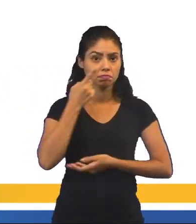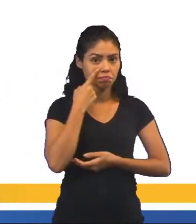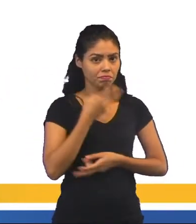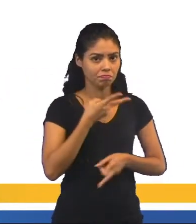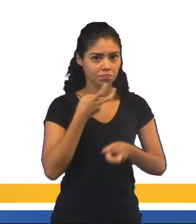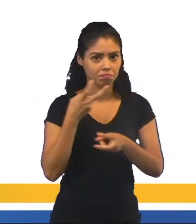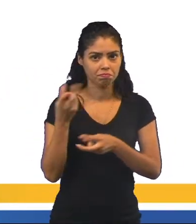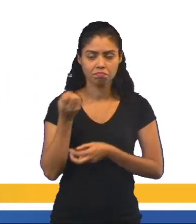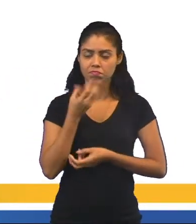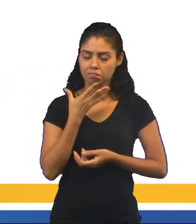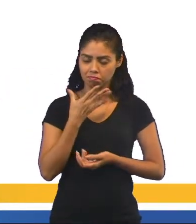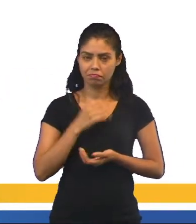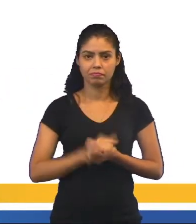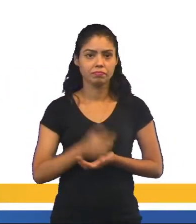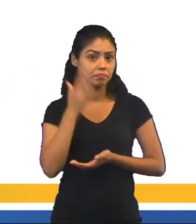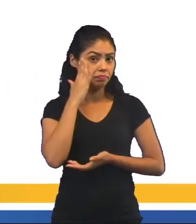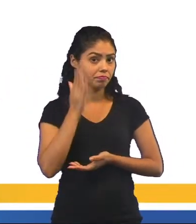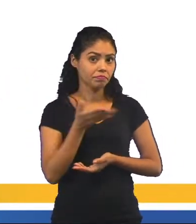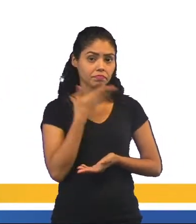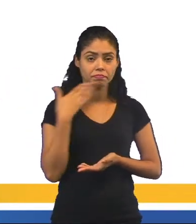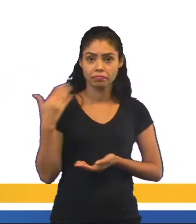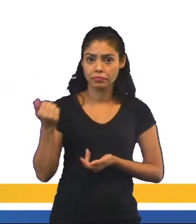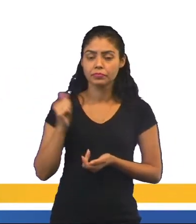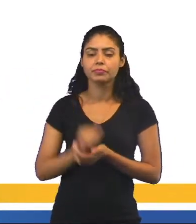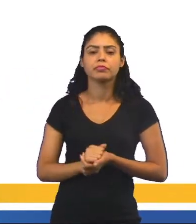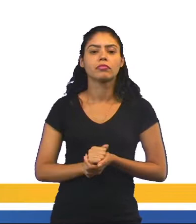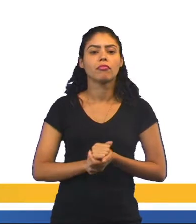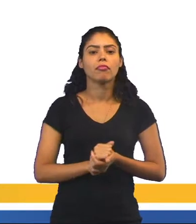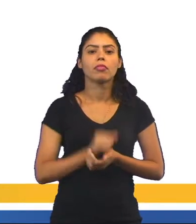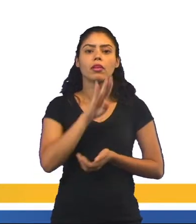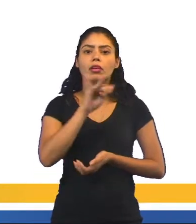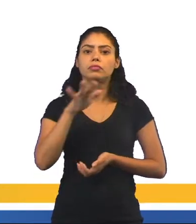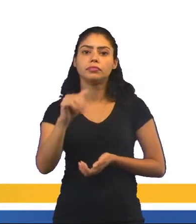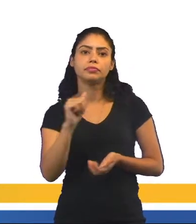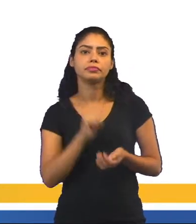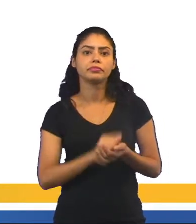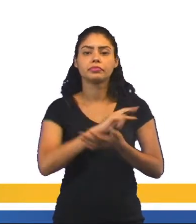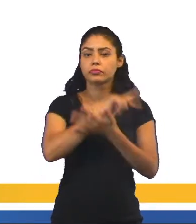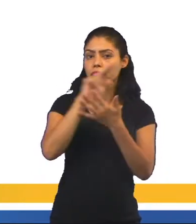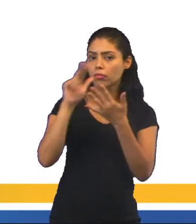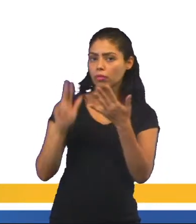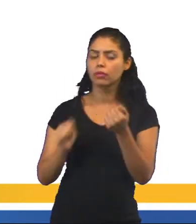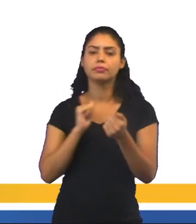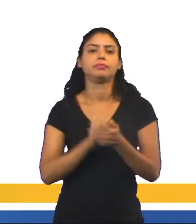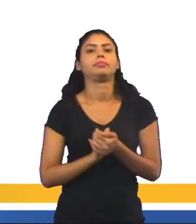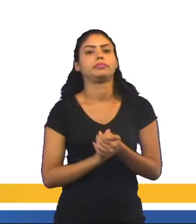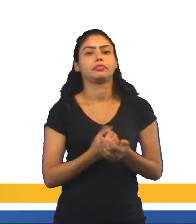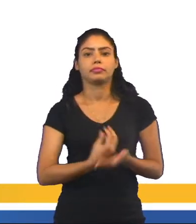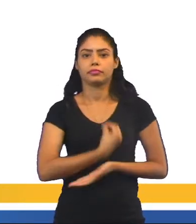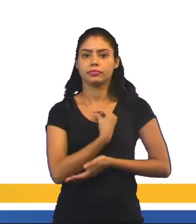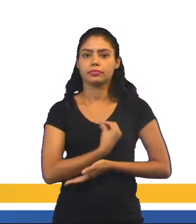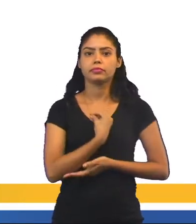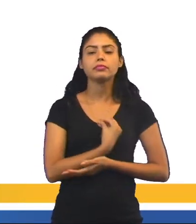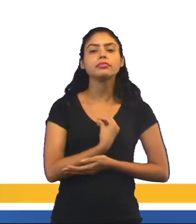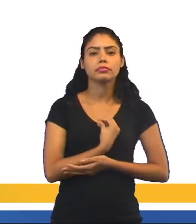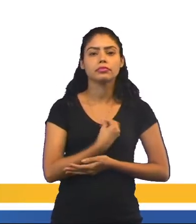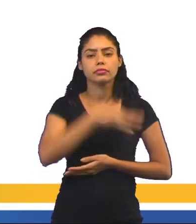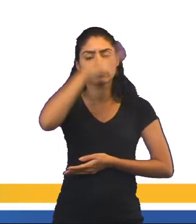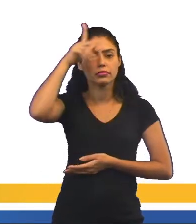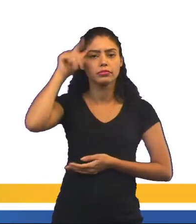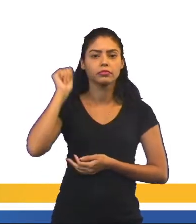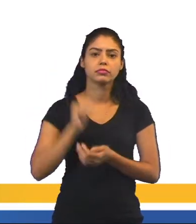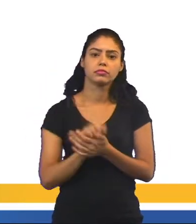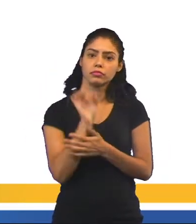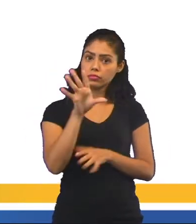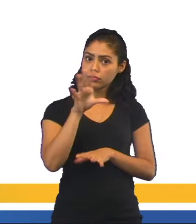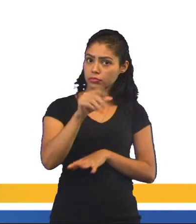interessante para vocês entenderem essa questão da biodiversidade, que nada mais é do que a diversidade da vida na Amazônia. Então